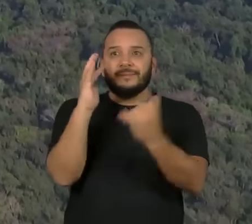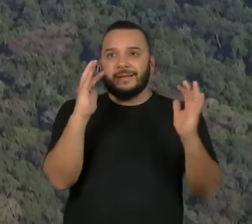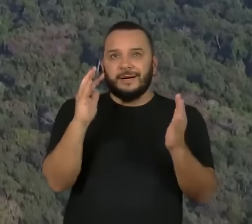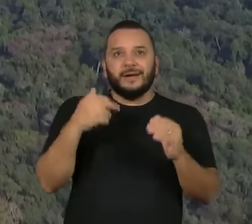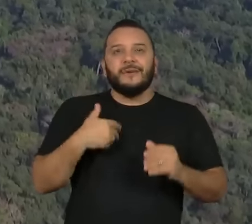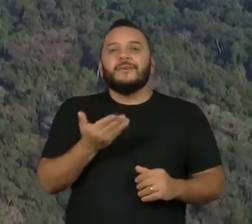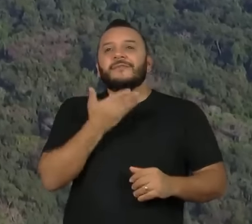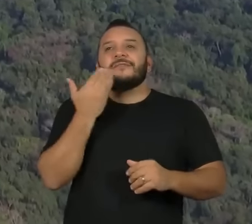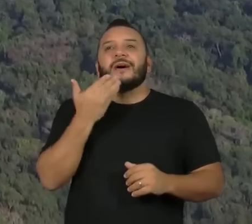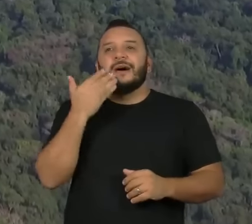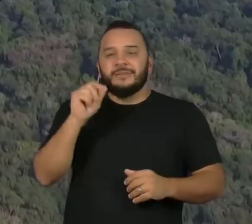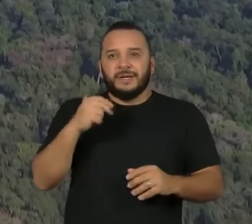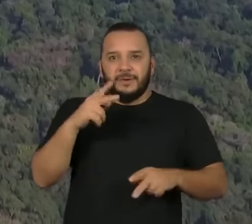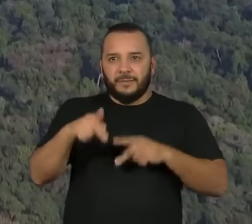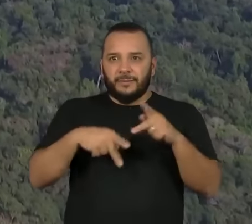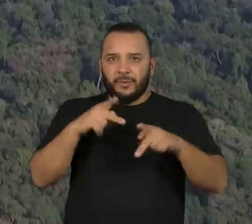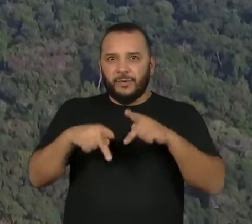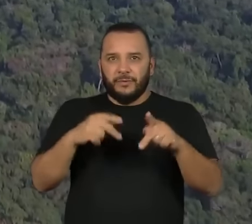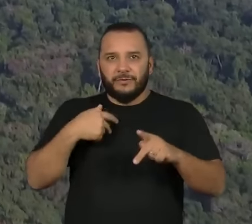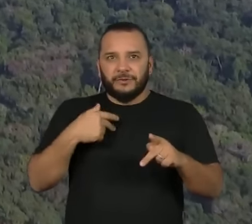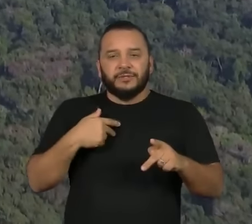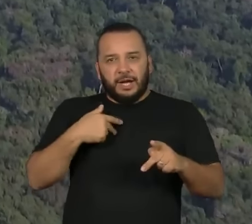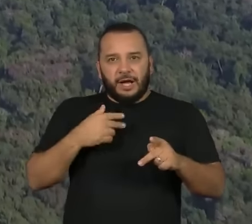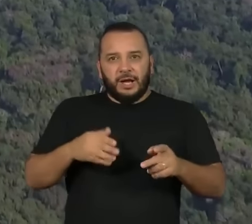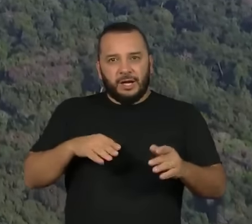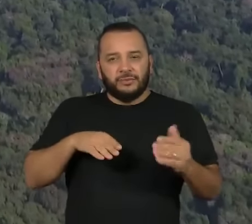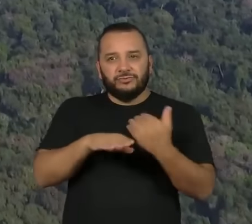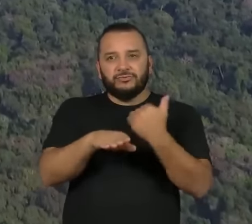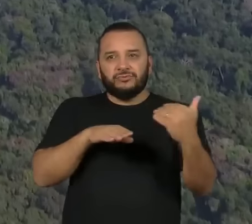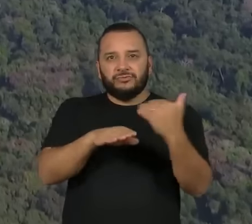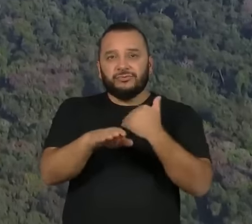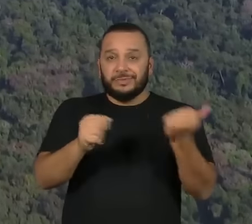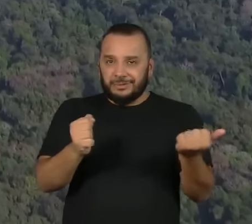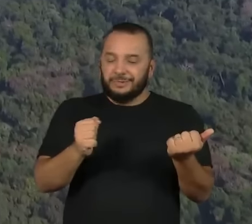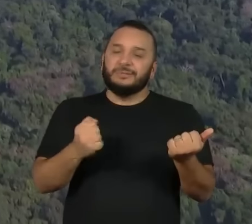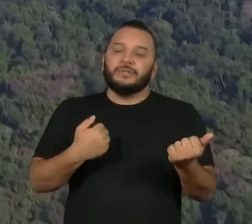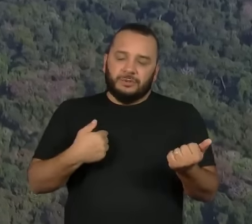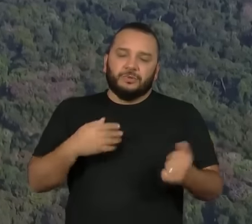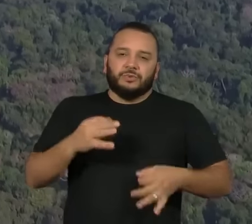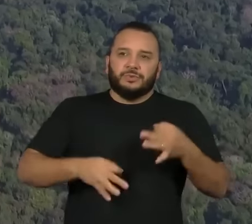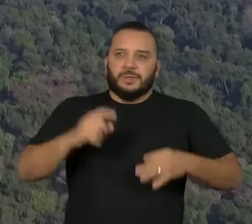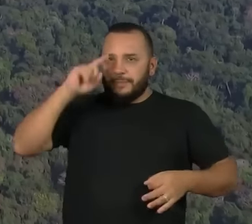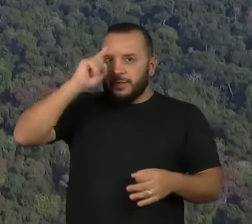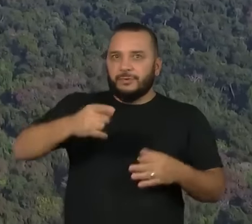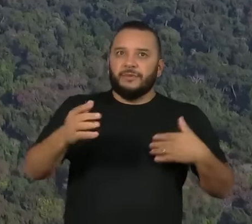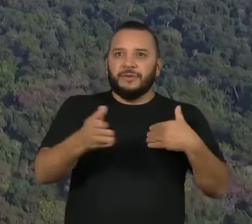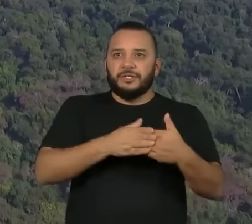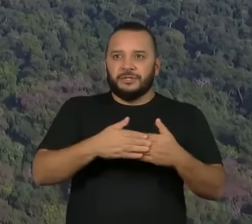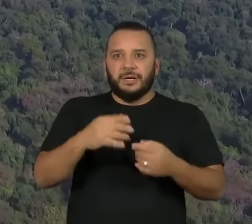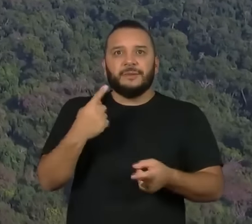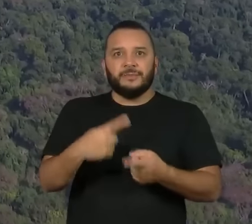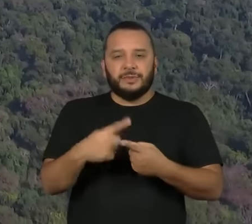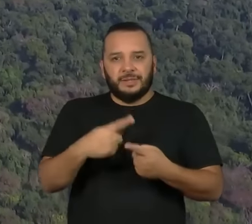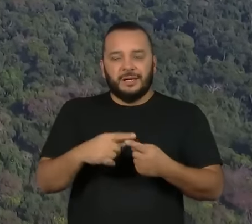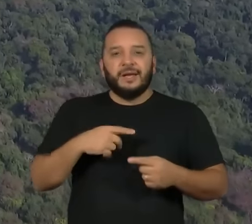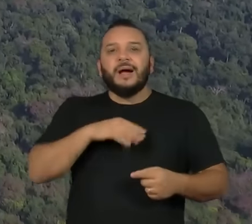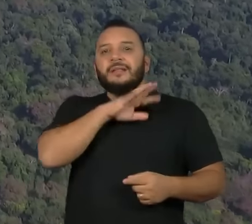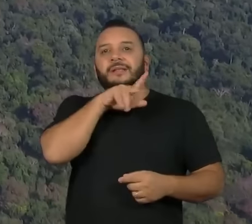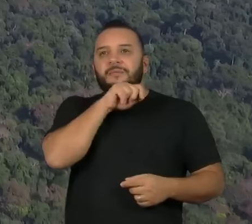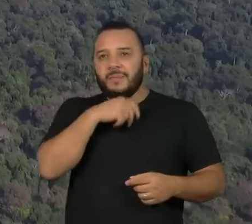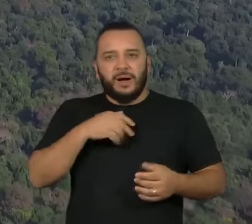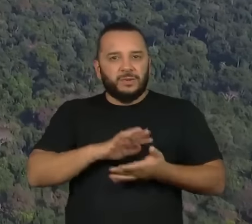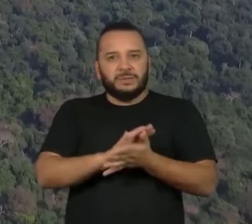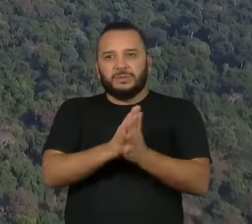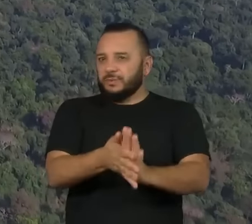facilitar a circulação da população do entorno. A Justiça determinou o fechamento pelo risco de atropelamento de animais